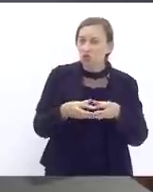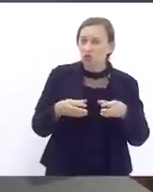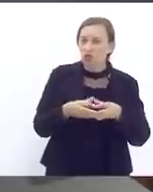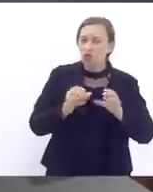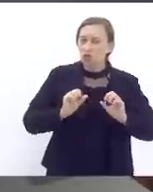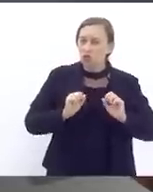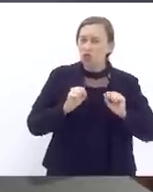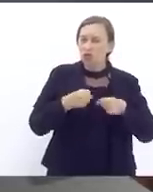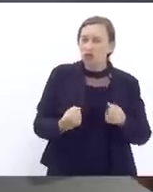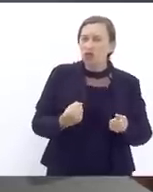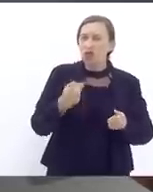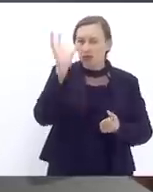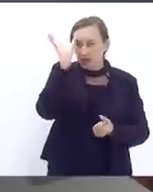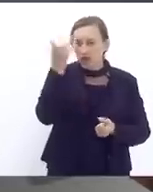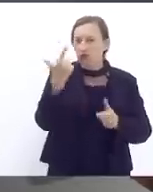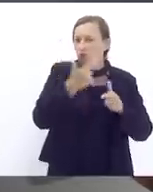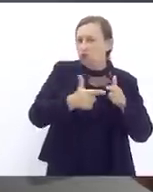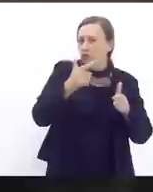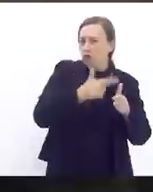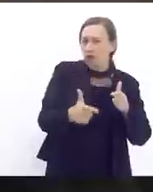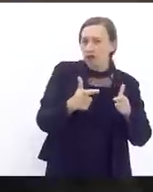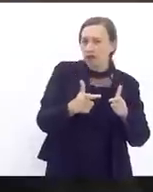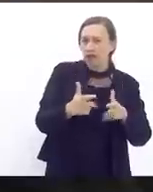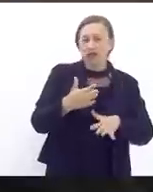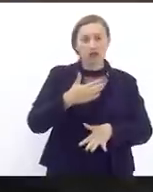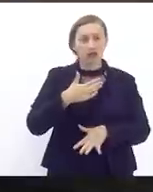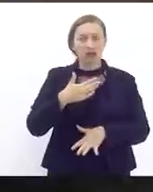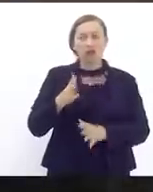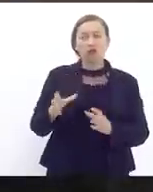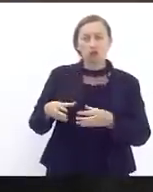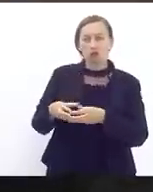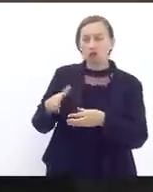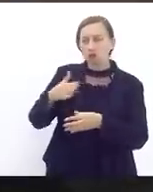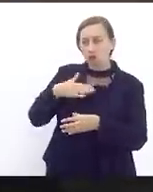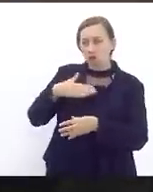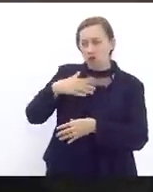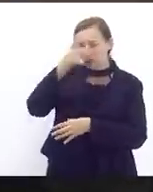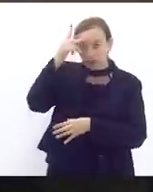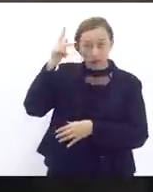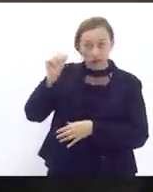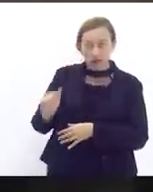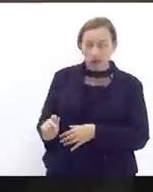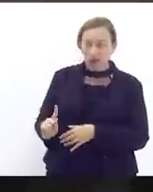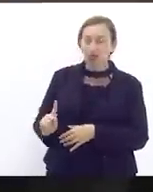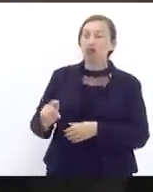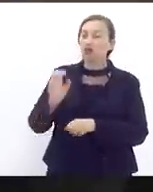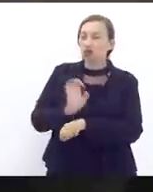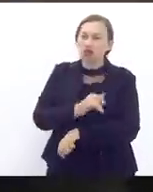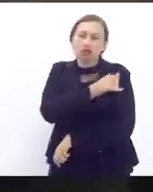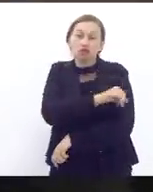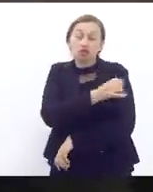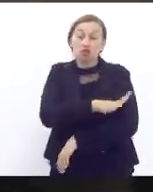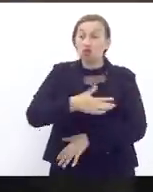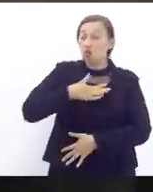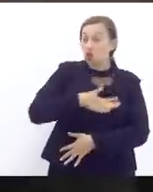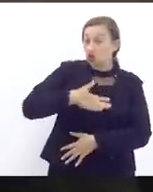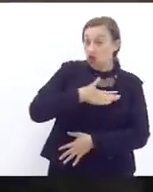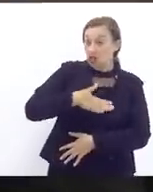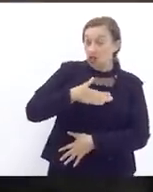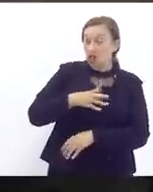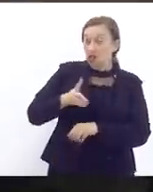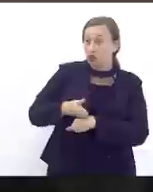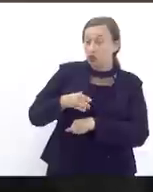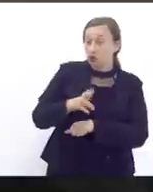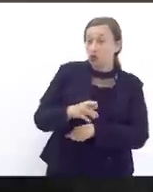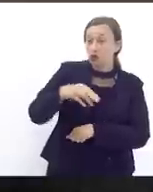tentando resolver os problemas da minha categoria que é de pensionista do estado do Rio gostaria que o Doutor